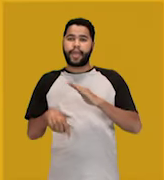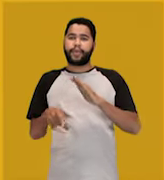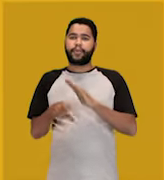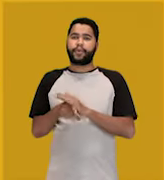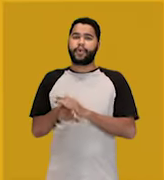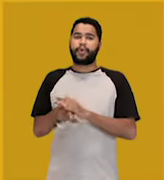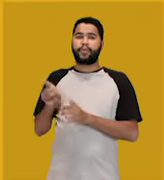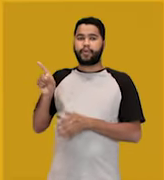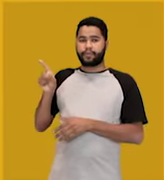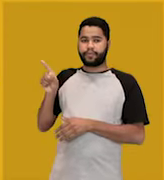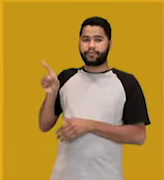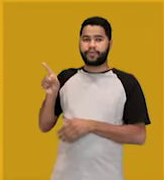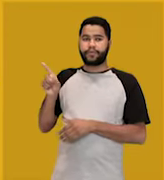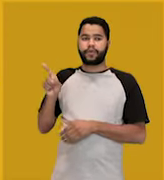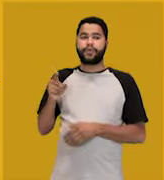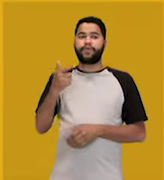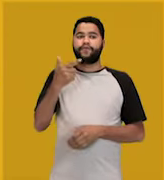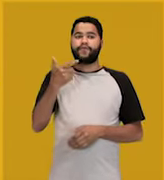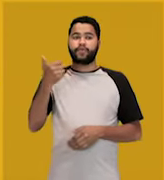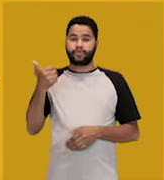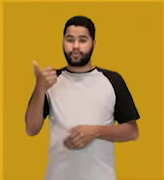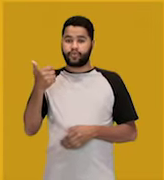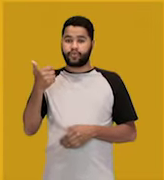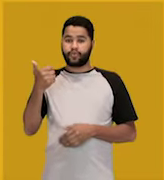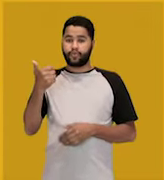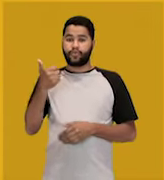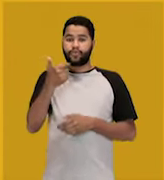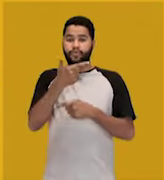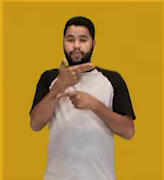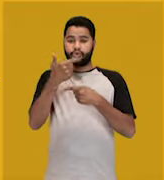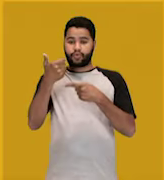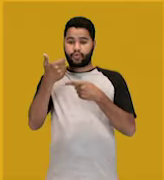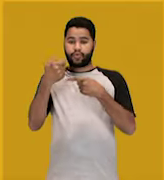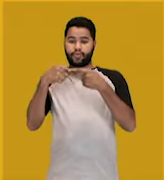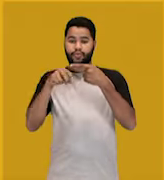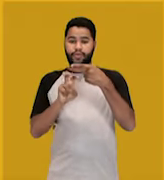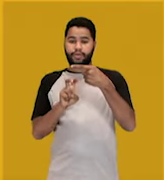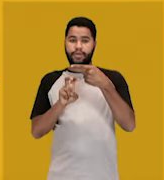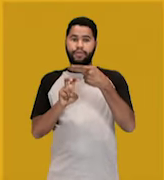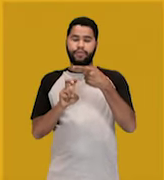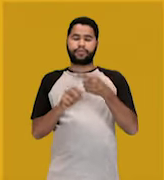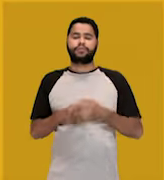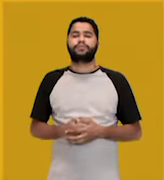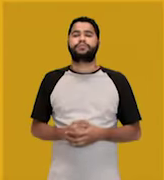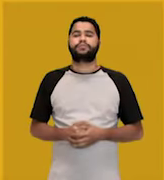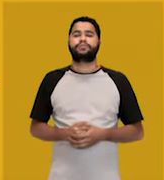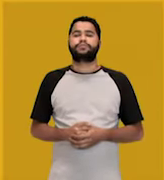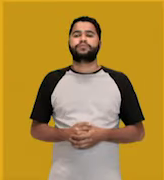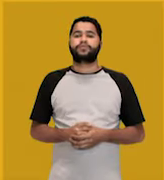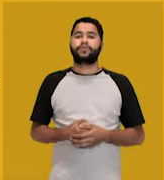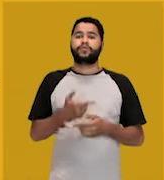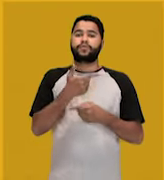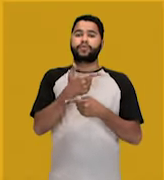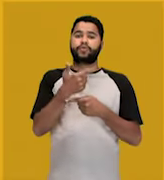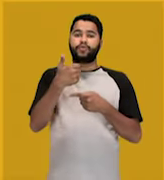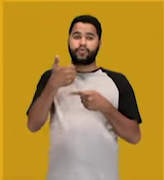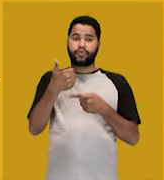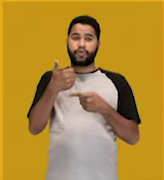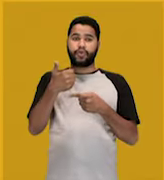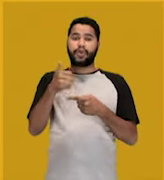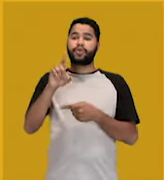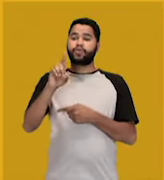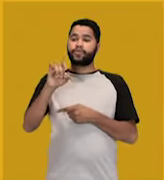esta fração, 21 quintos. Aqui é 21 dividido por 5. 21 é o